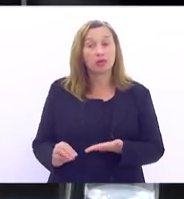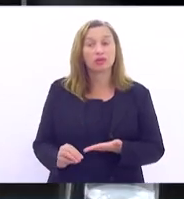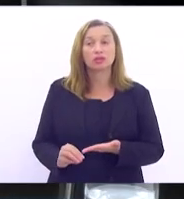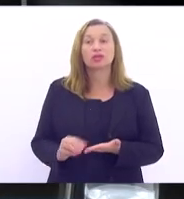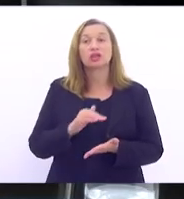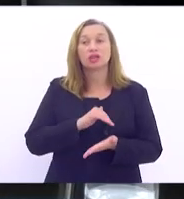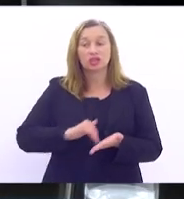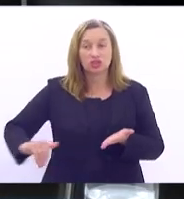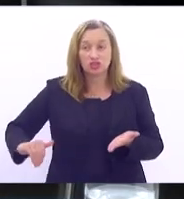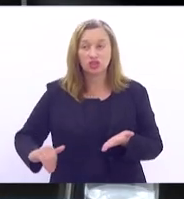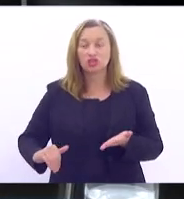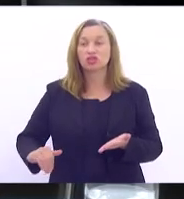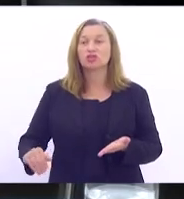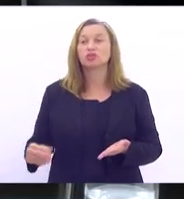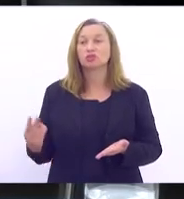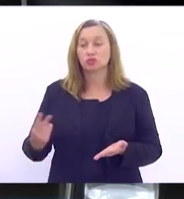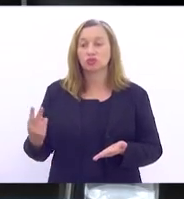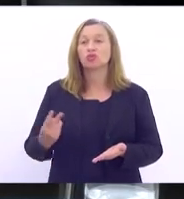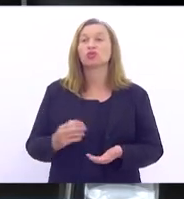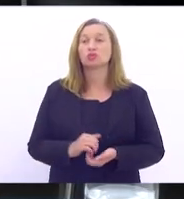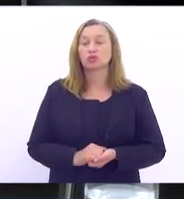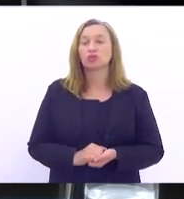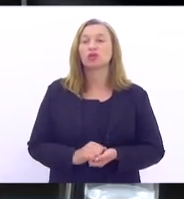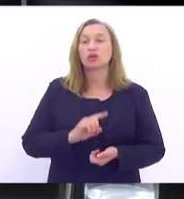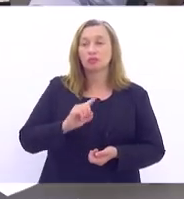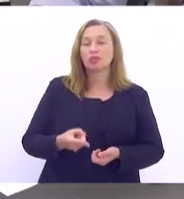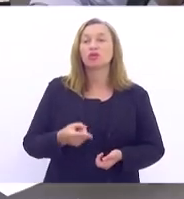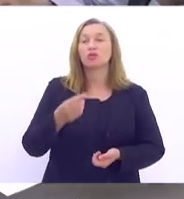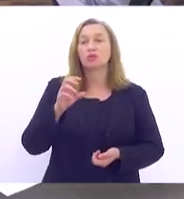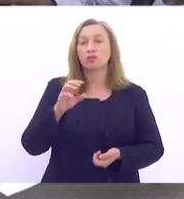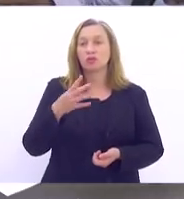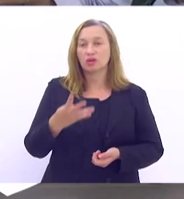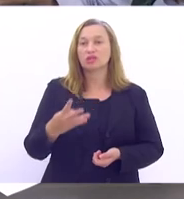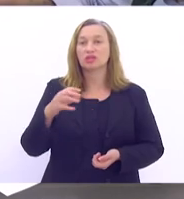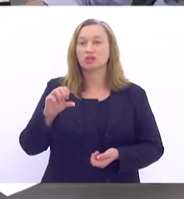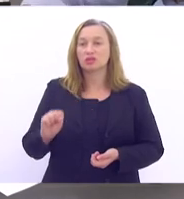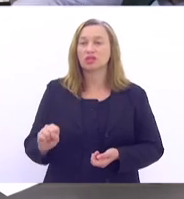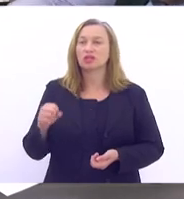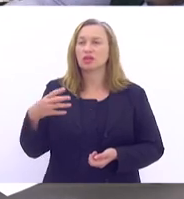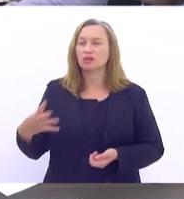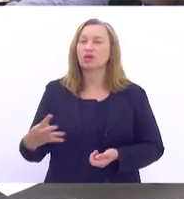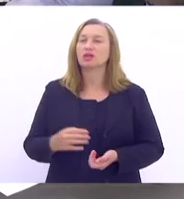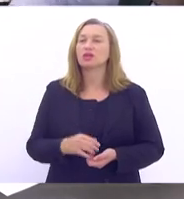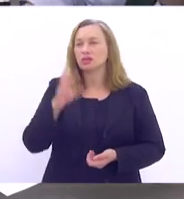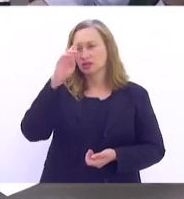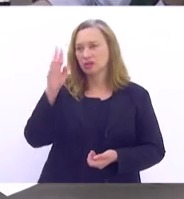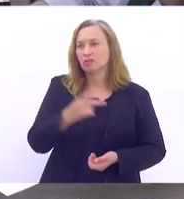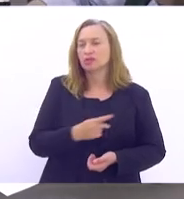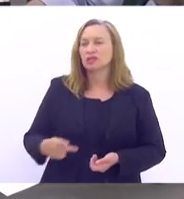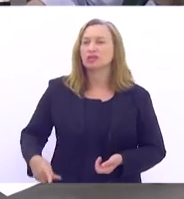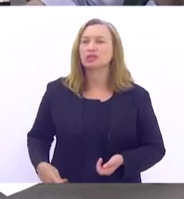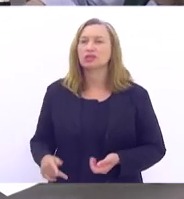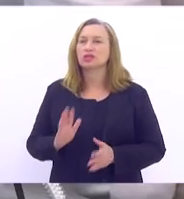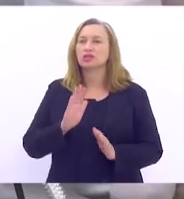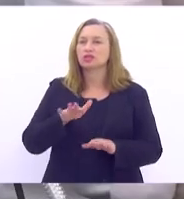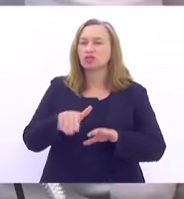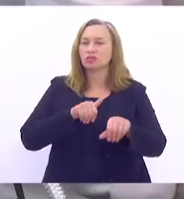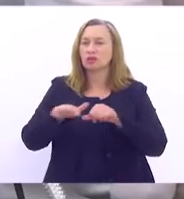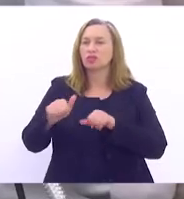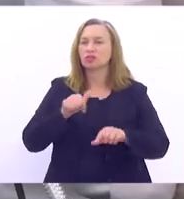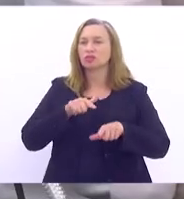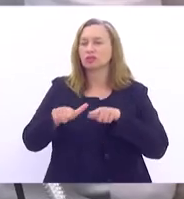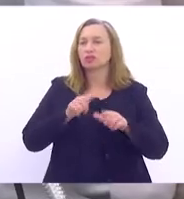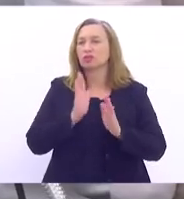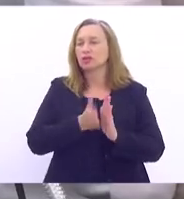ela retira o outro, o 1484. Retira o 1484. Perfeito. Senhor presidente. Então, só chamar os trabalhos à ordem aqui para